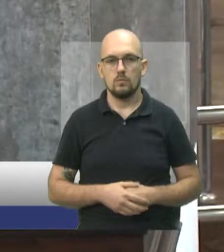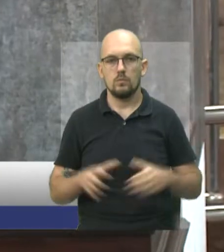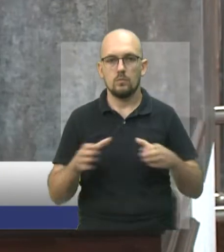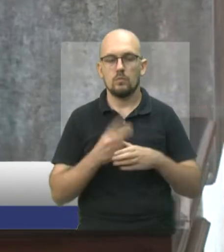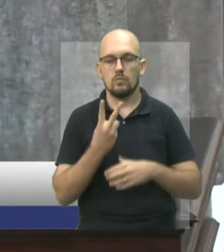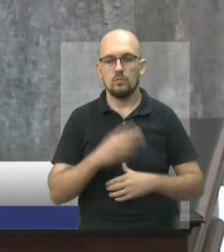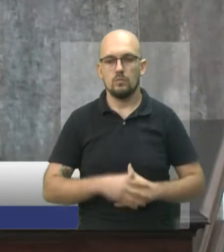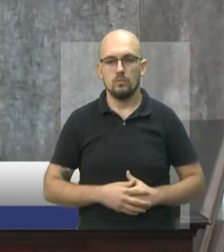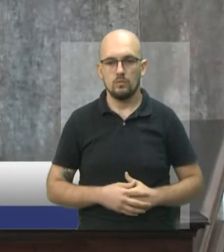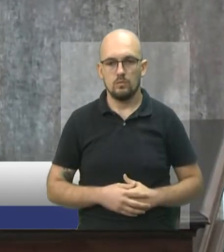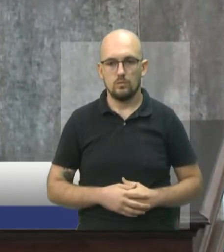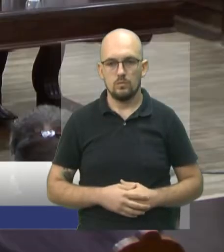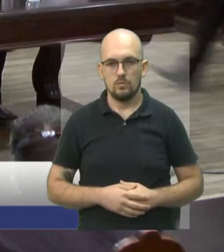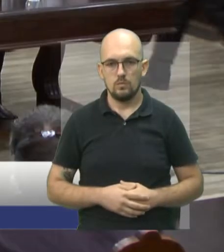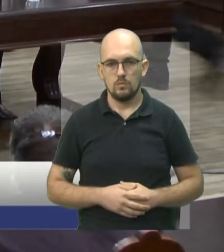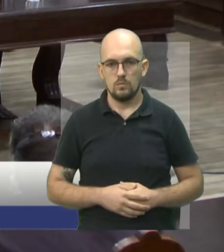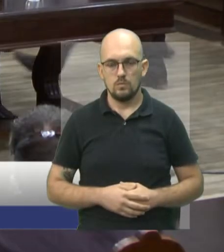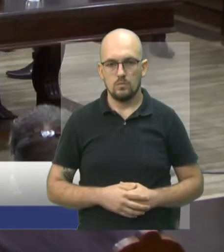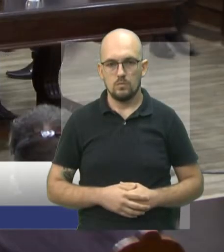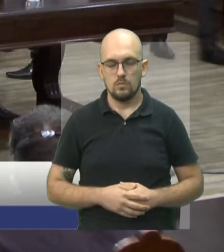Chapa 2.